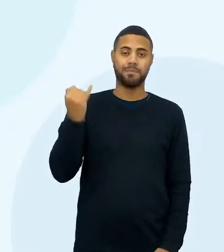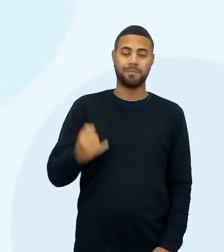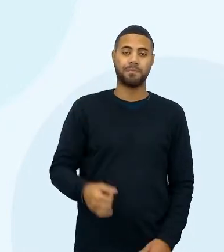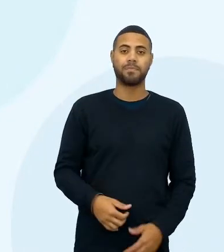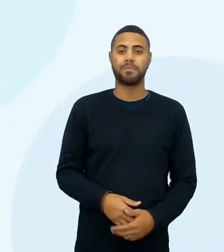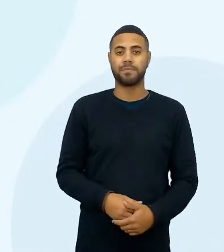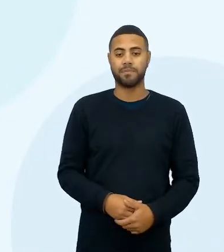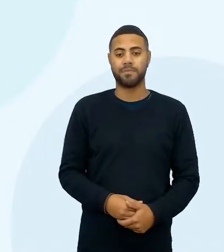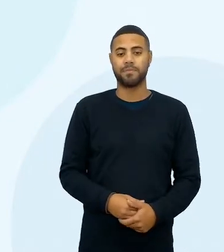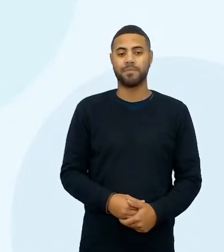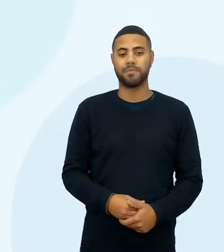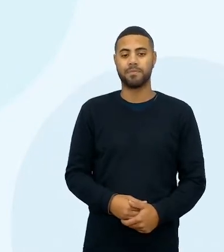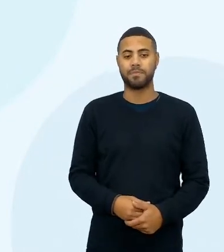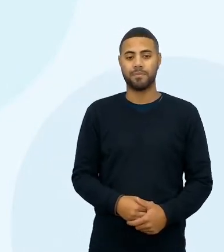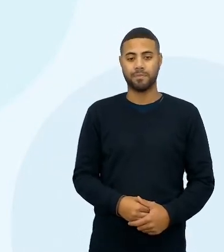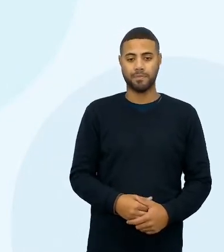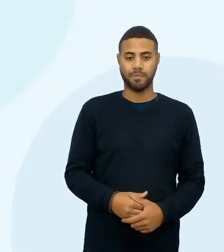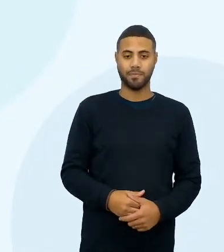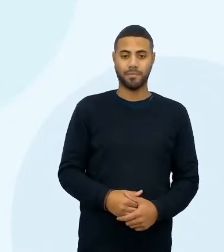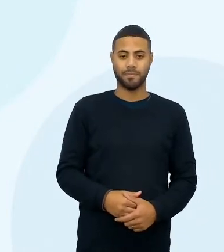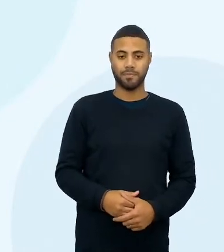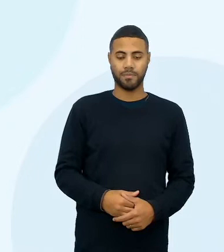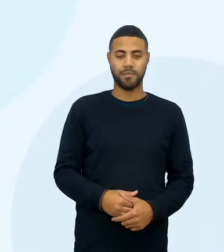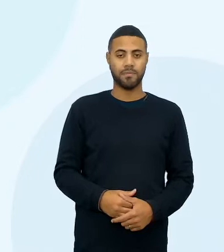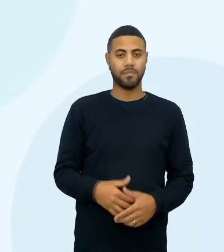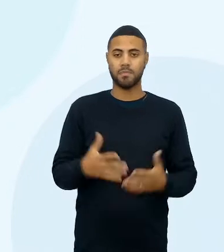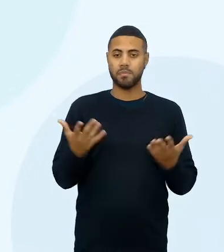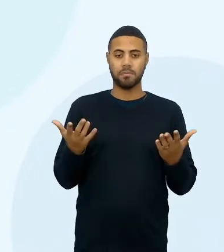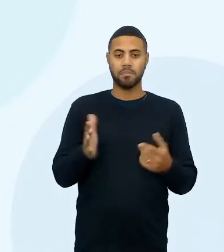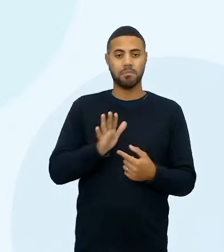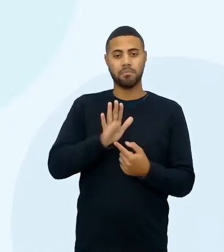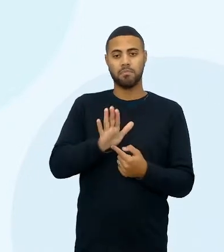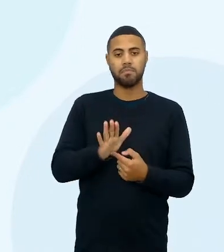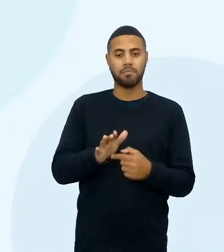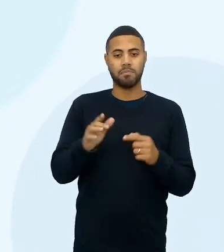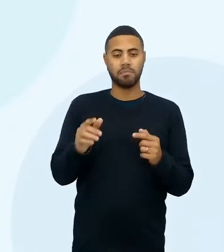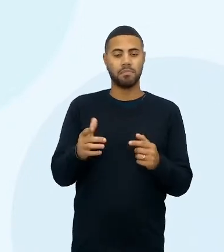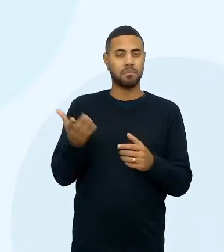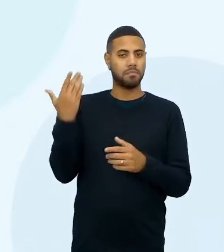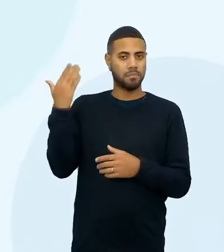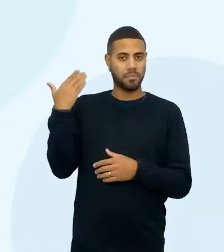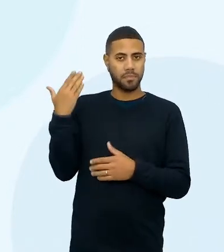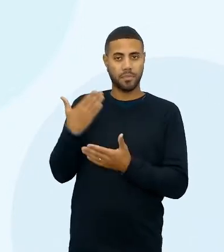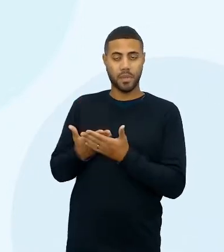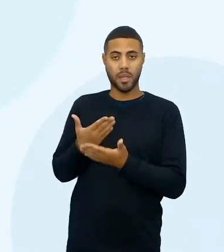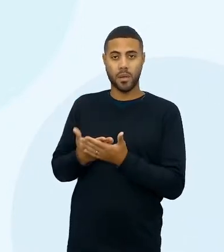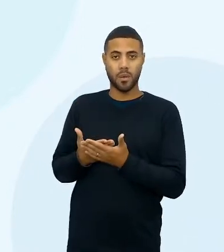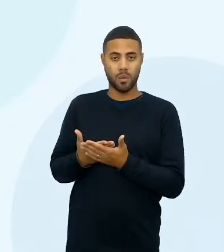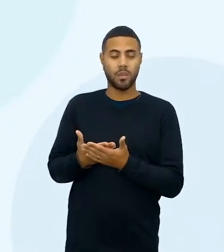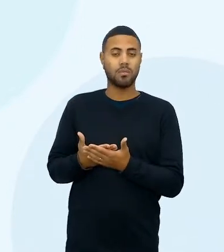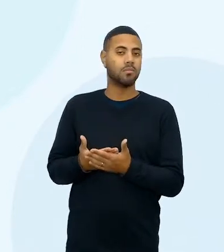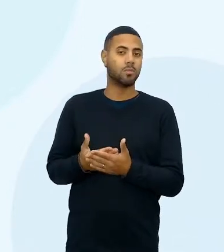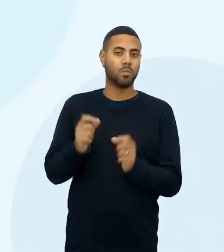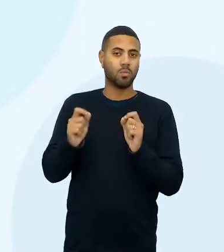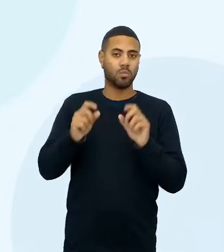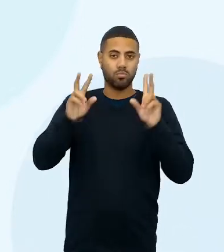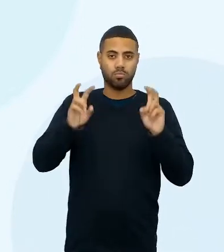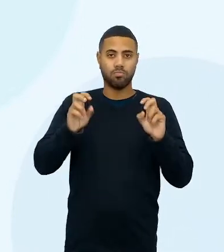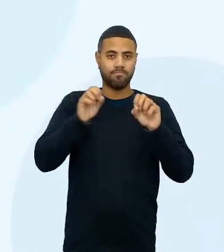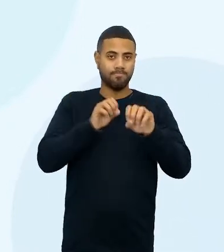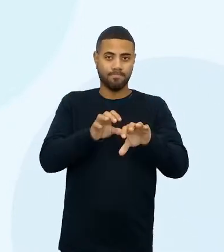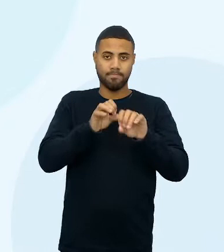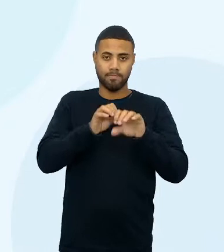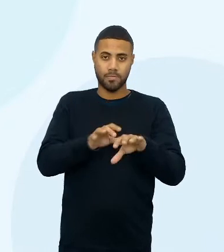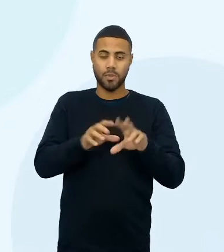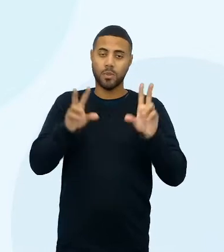importantes, ok? E o que a gente tratou aí na aula anterior? Nós